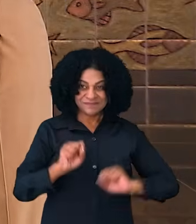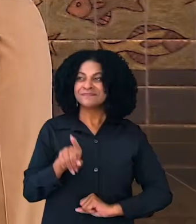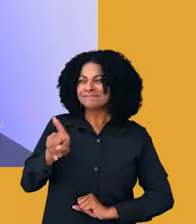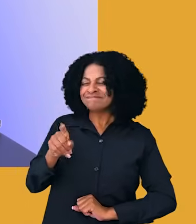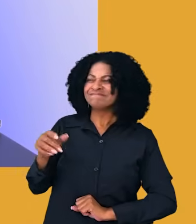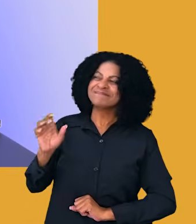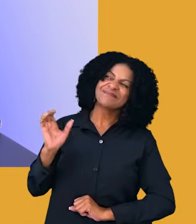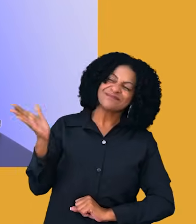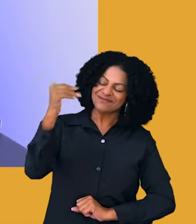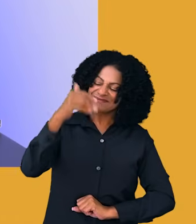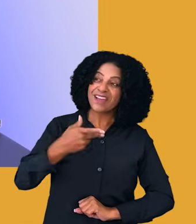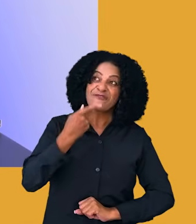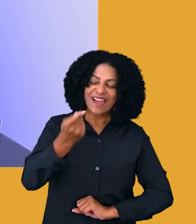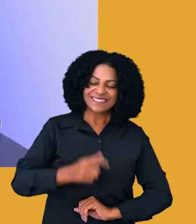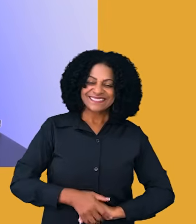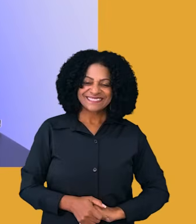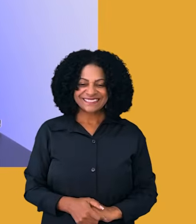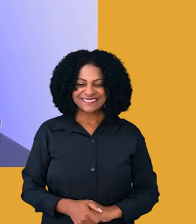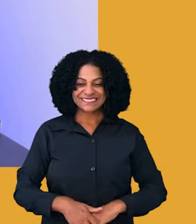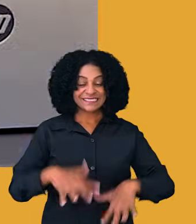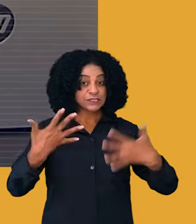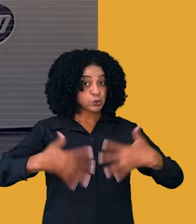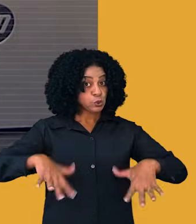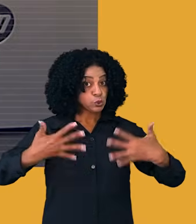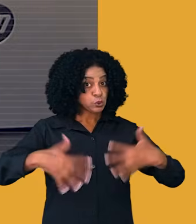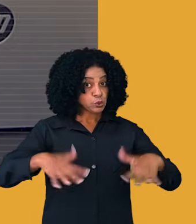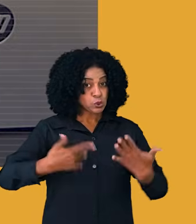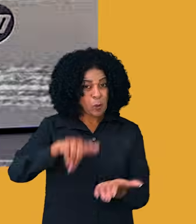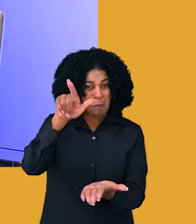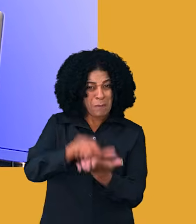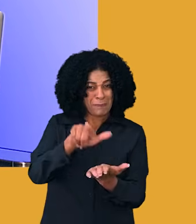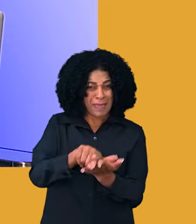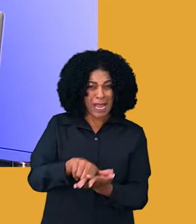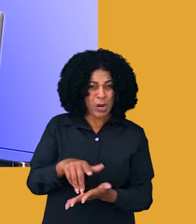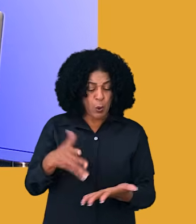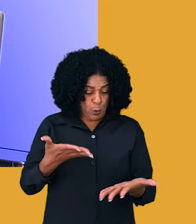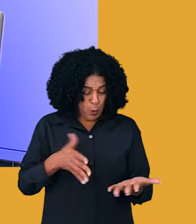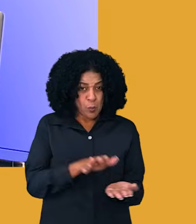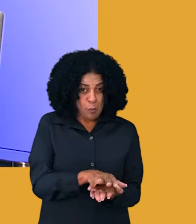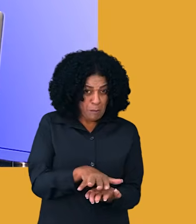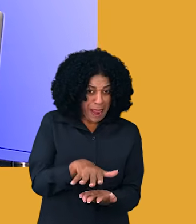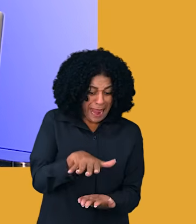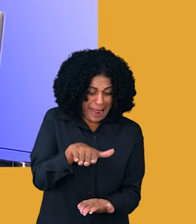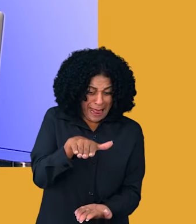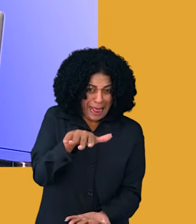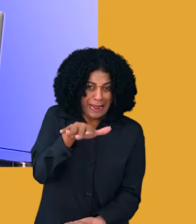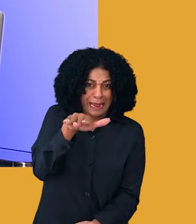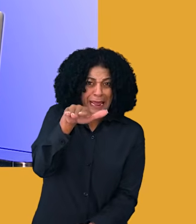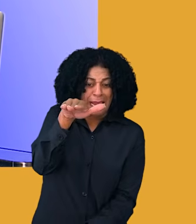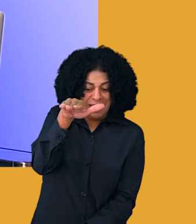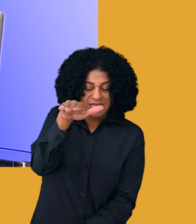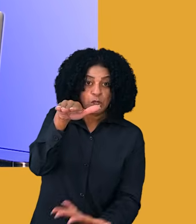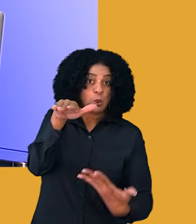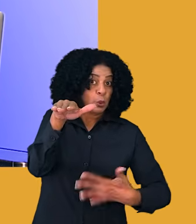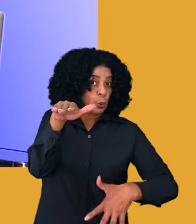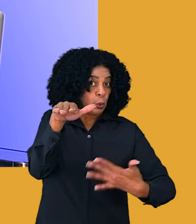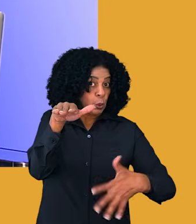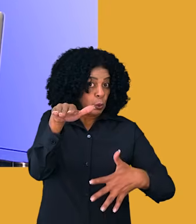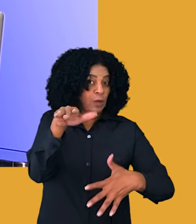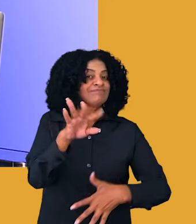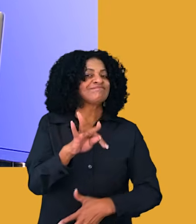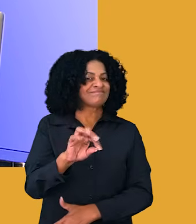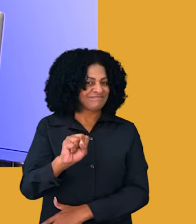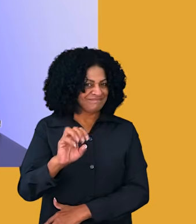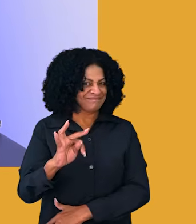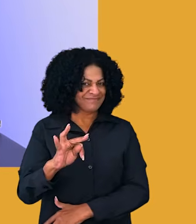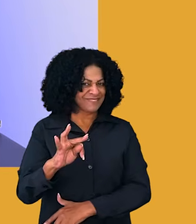Paulo. Muito papel, né? Tá vendo essa pilha? É um relatório que mostra o tanto que as redes sociais do TST cresceram